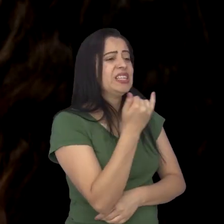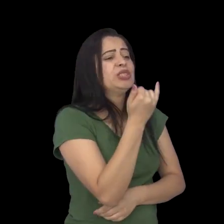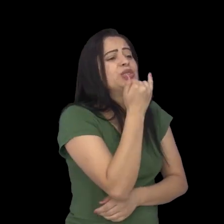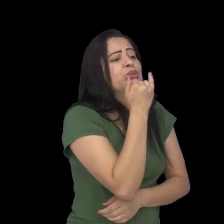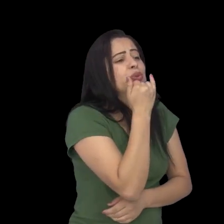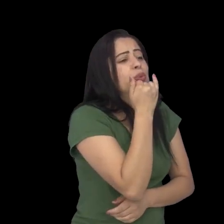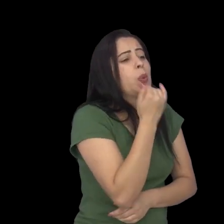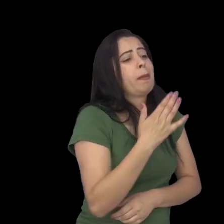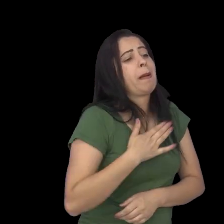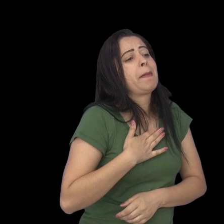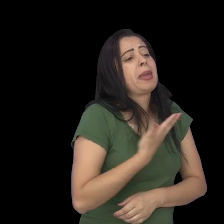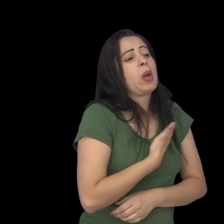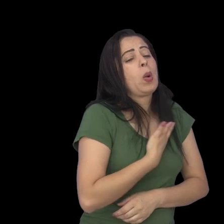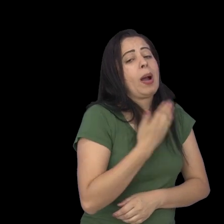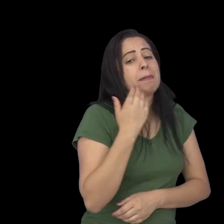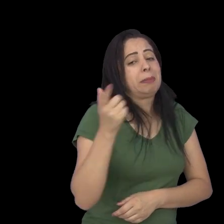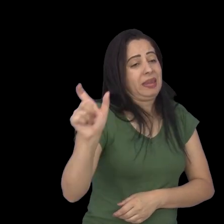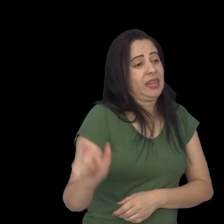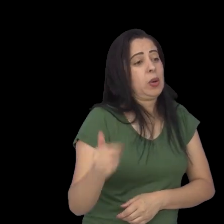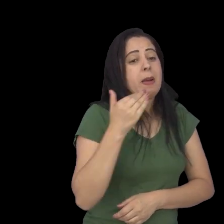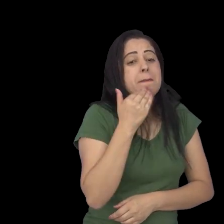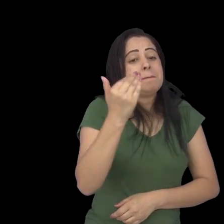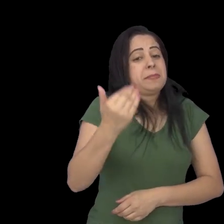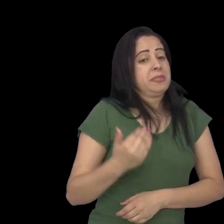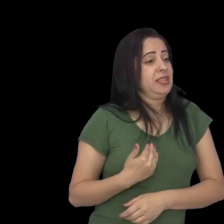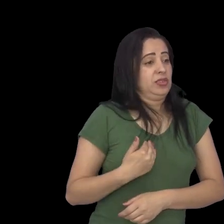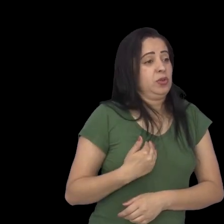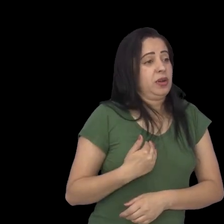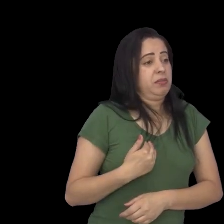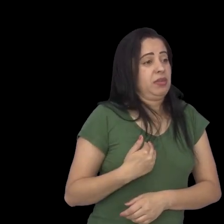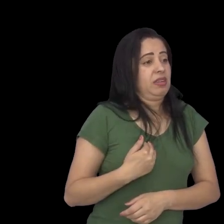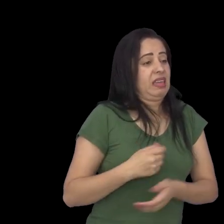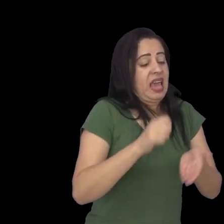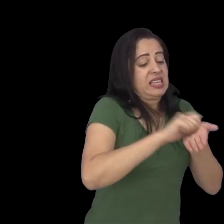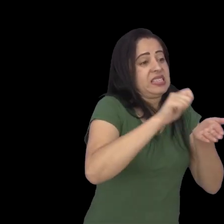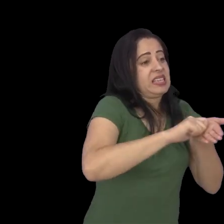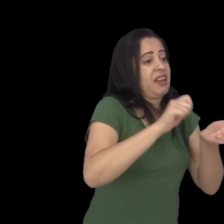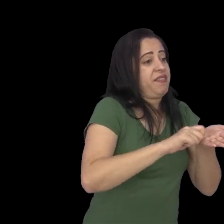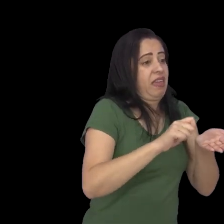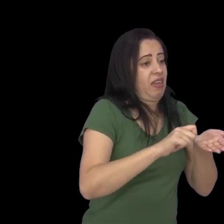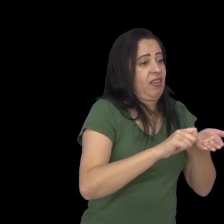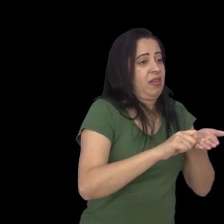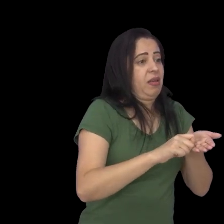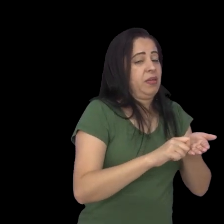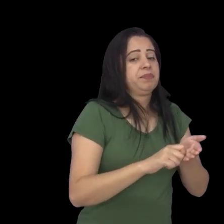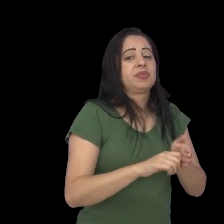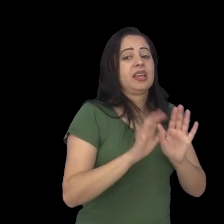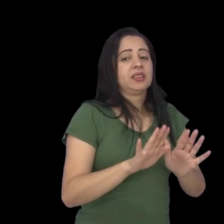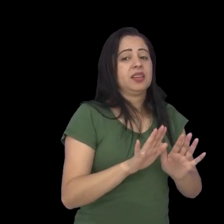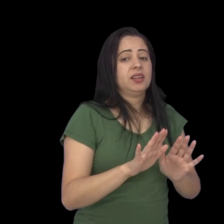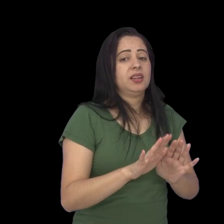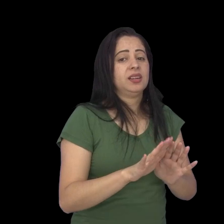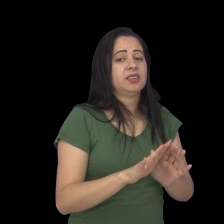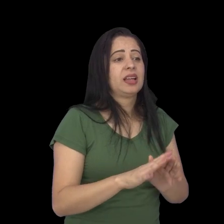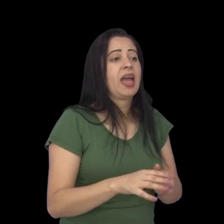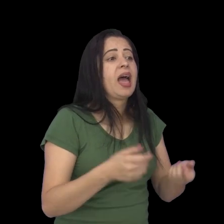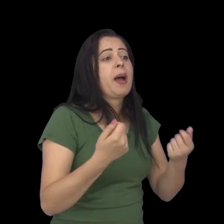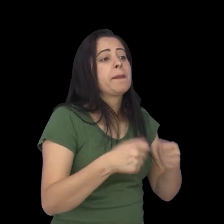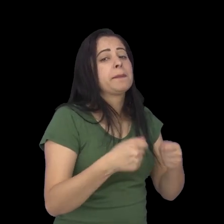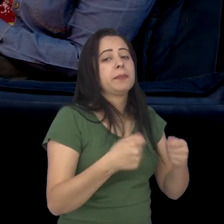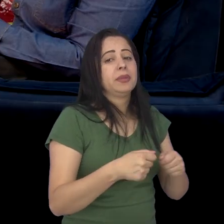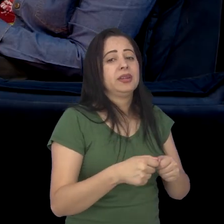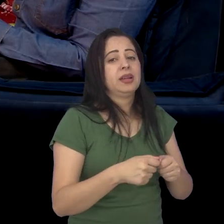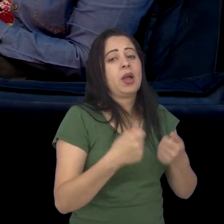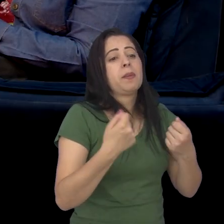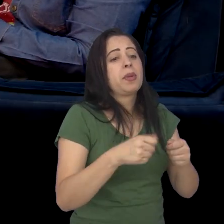o meu amigo pediu para fazer um favor. Eu pedi para ele escrever no papel, ele não escreveu. Aí eu fui no outro lugar e falei, Você olha, tem que meu fazer amigo todo o